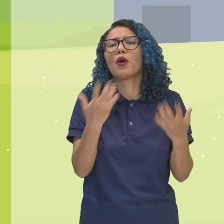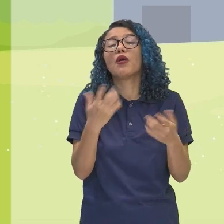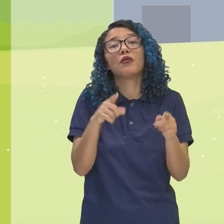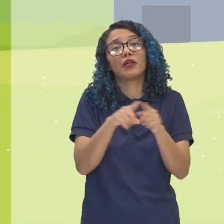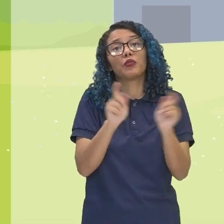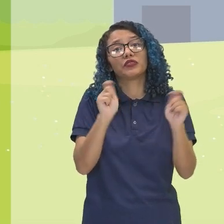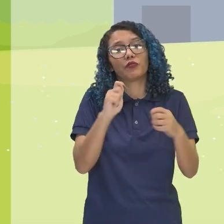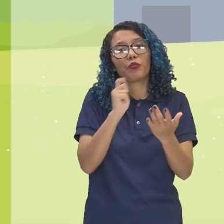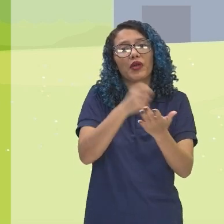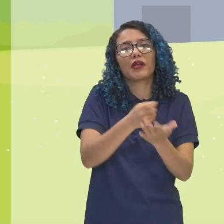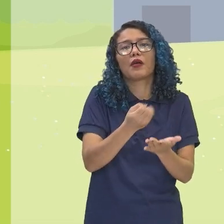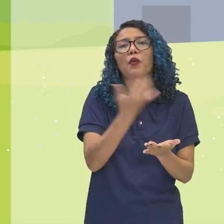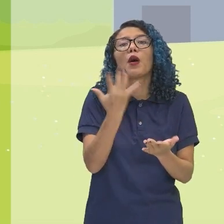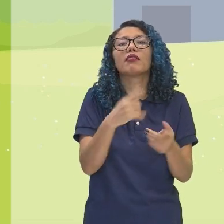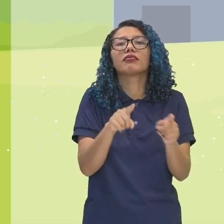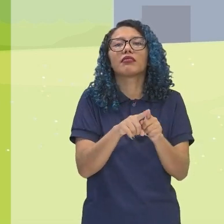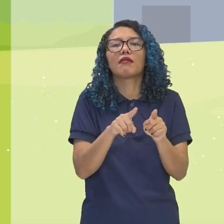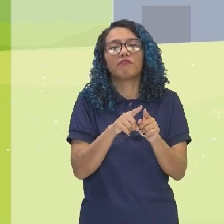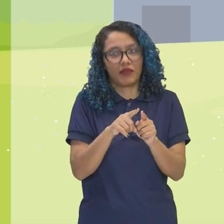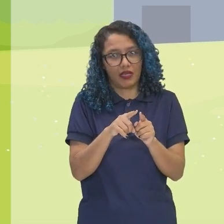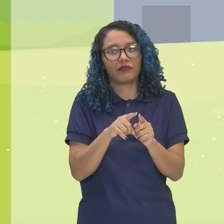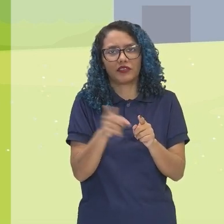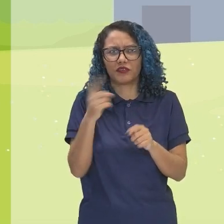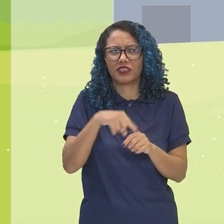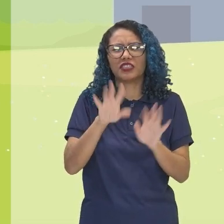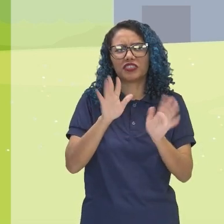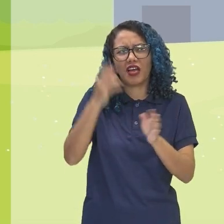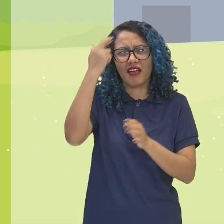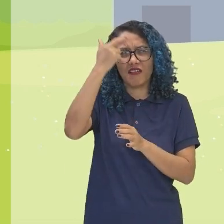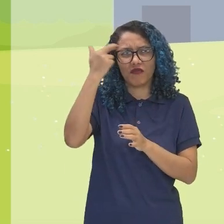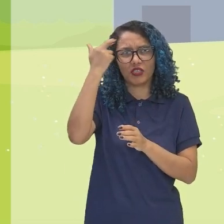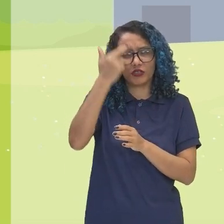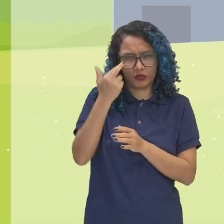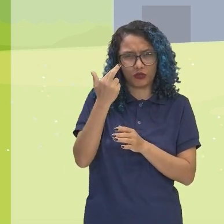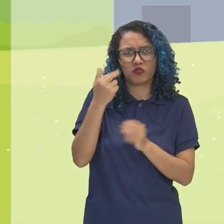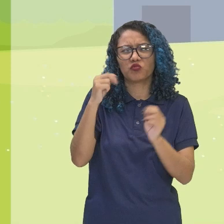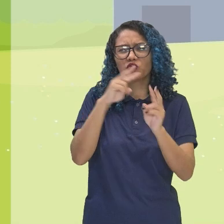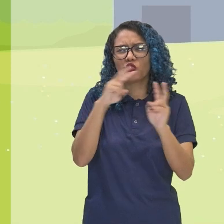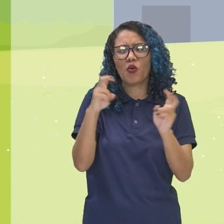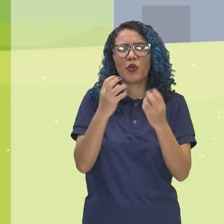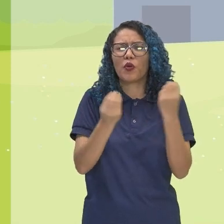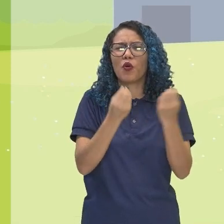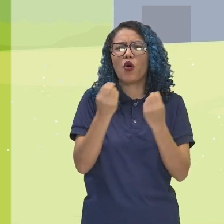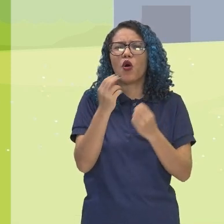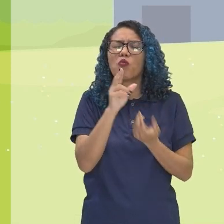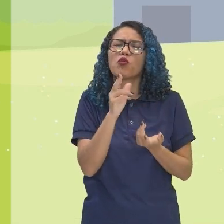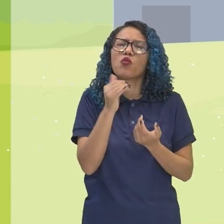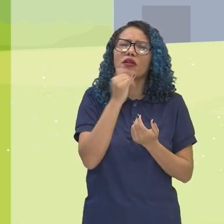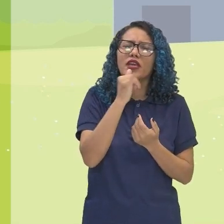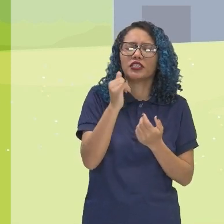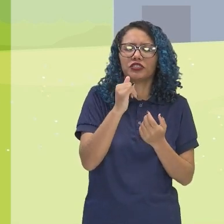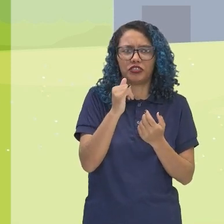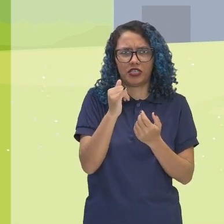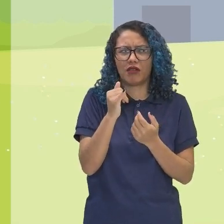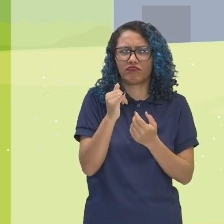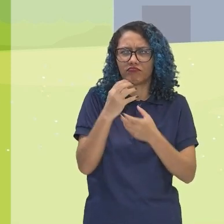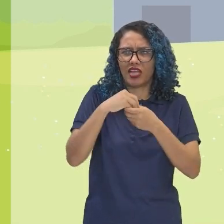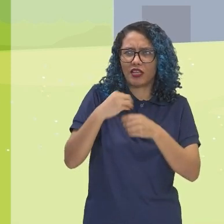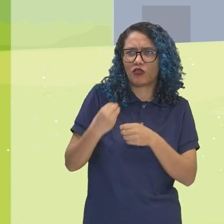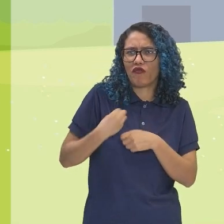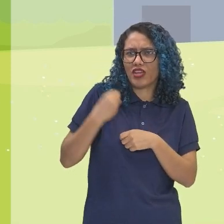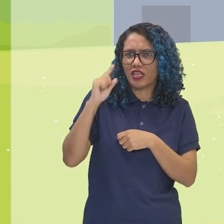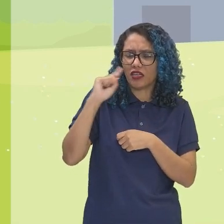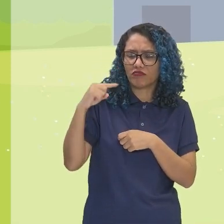E vocês já pensaram que como a energia está presente no nosso dia a dia? Quando